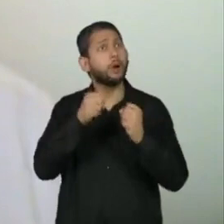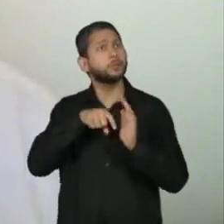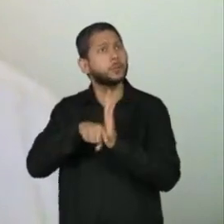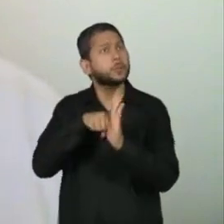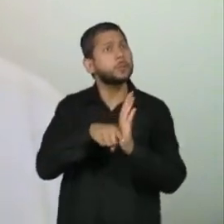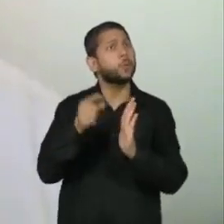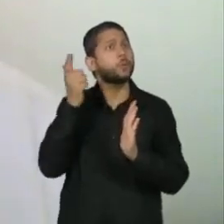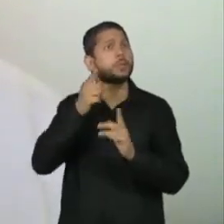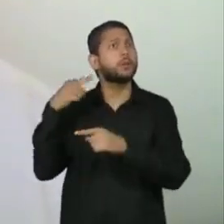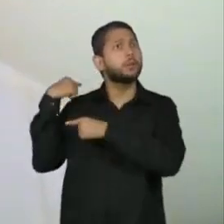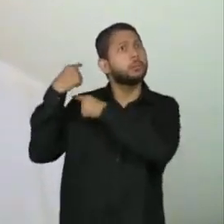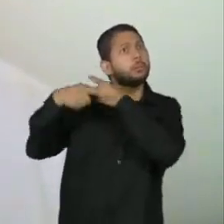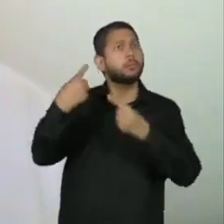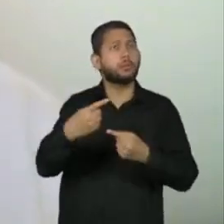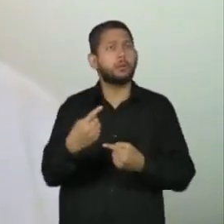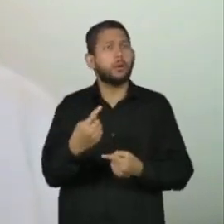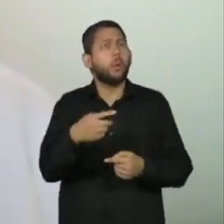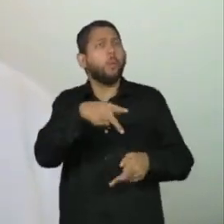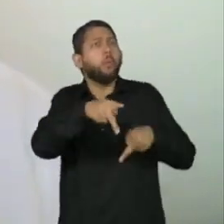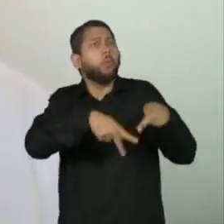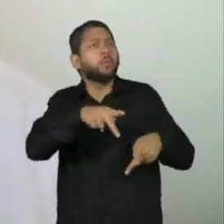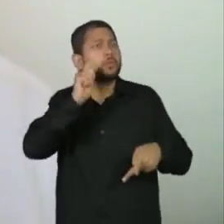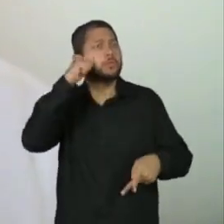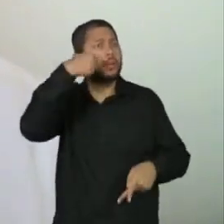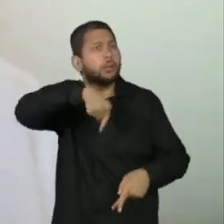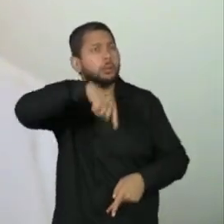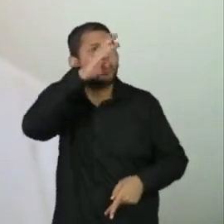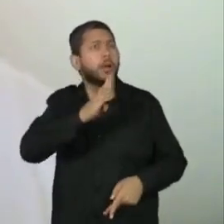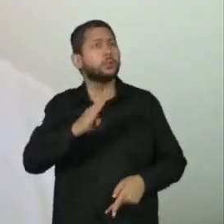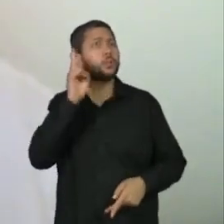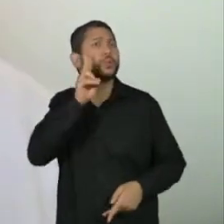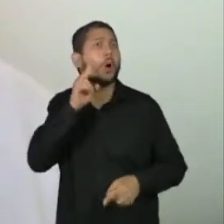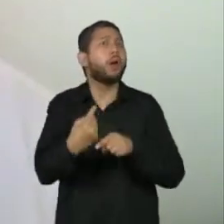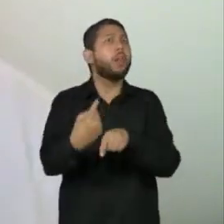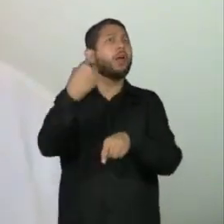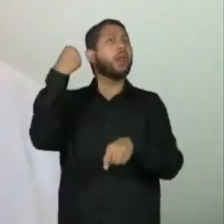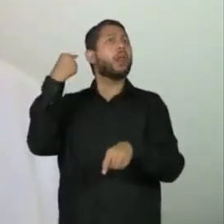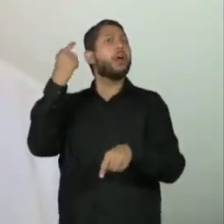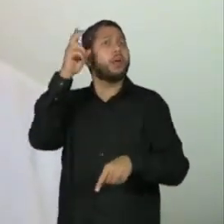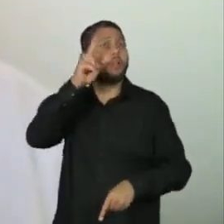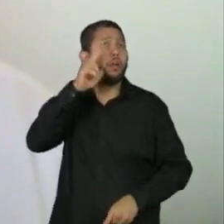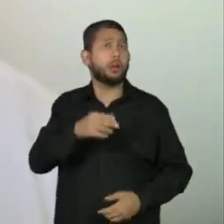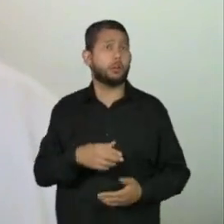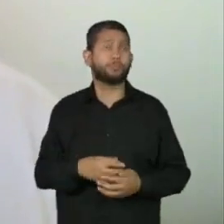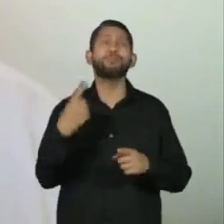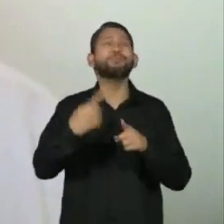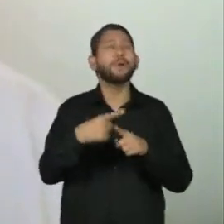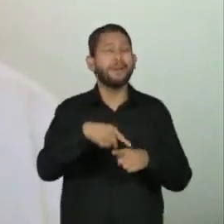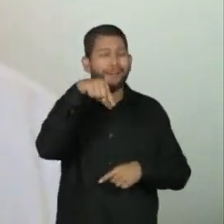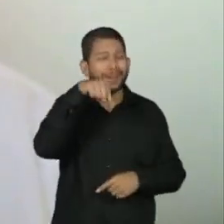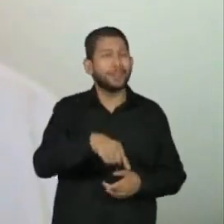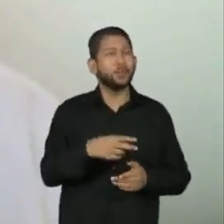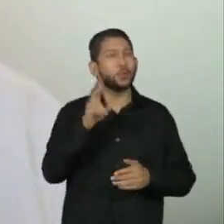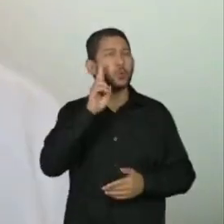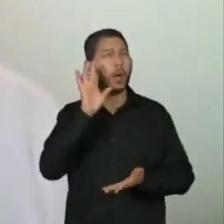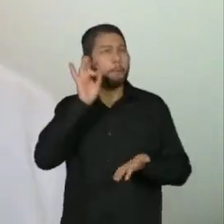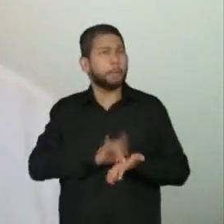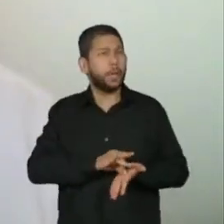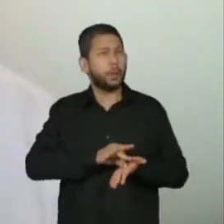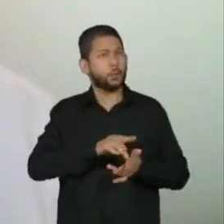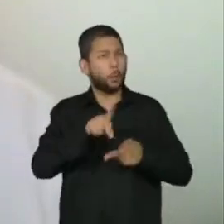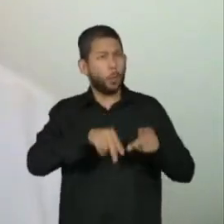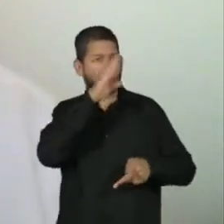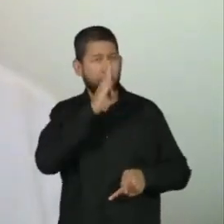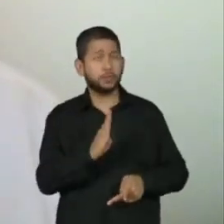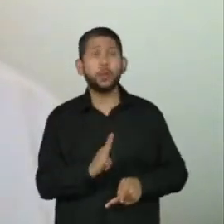forte a história do povo negro no Brasil. Porque a verdadeira história do povo negro do Brasil, ela vem sendo contada